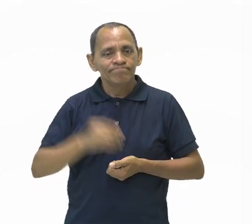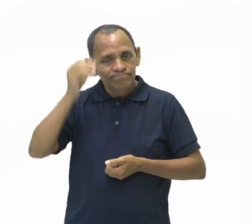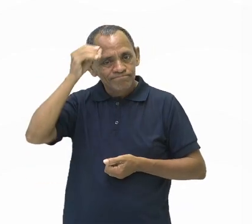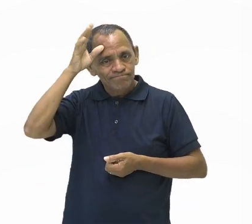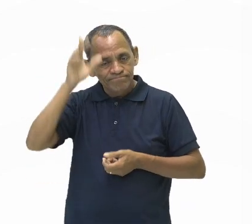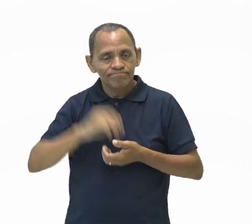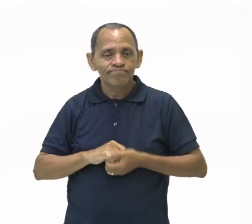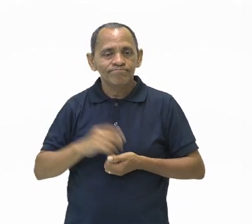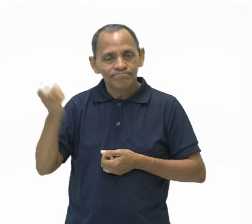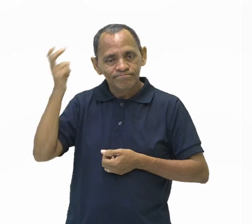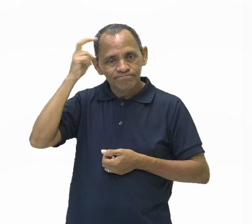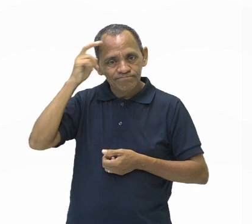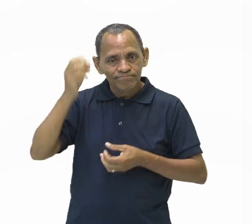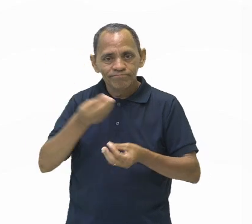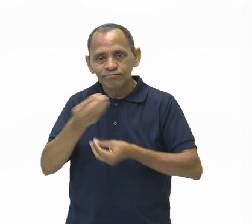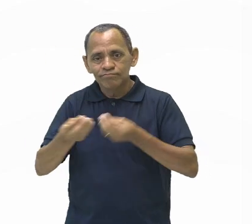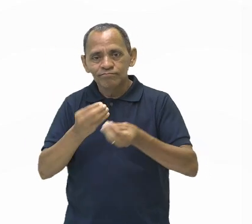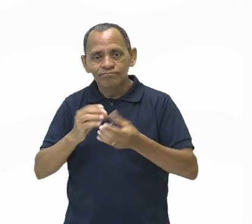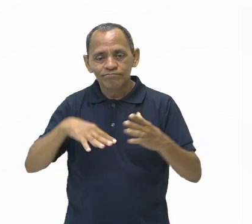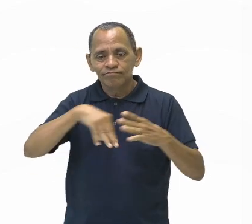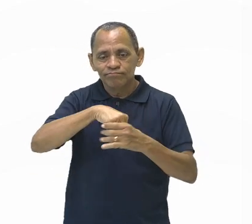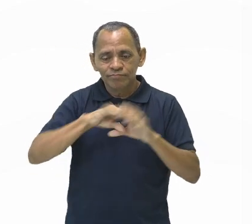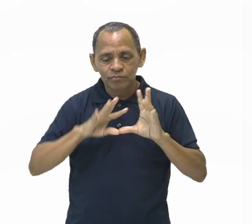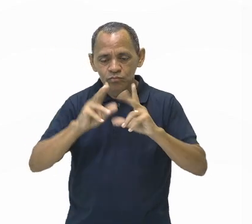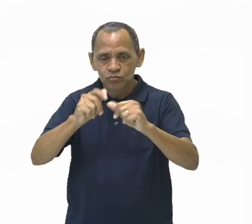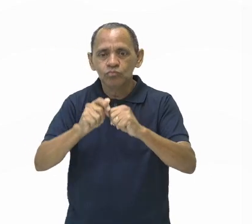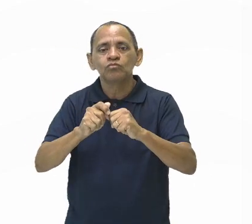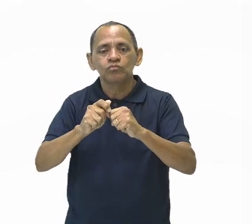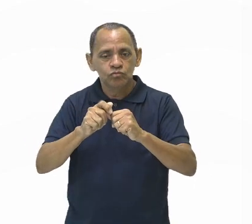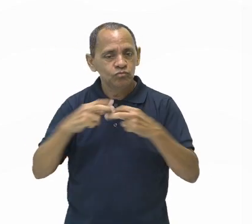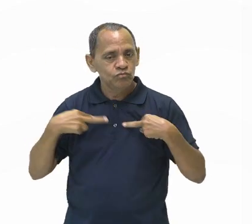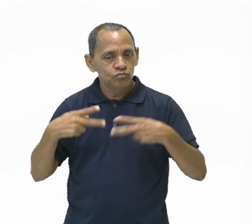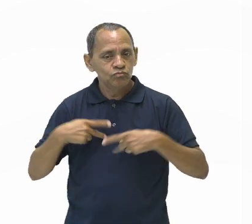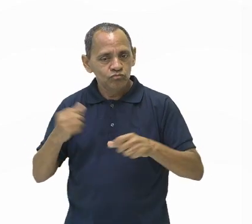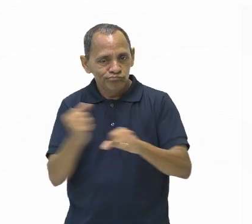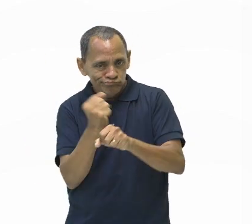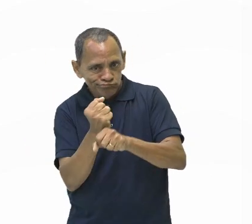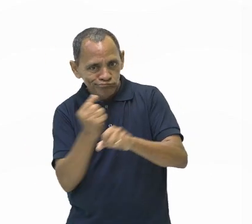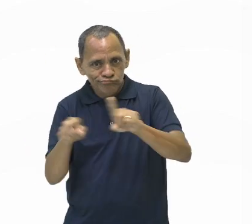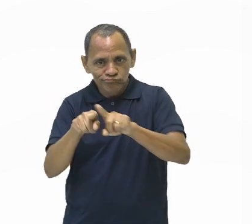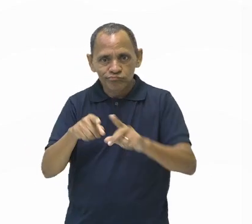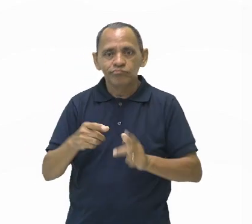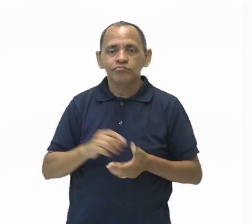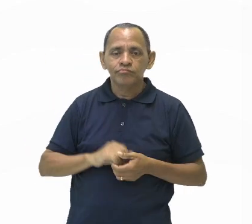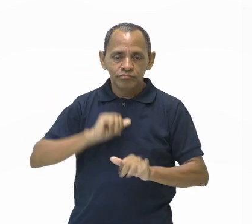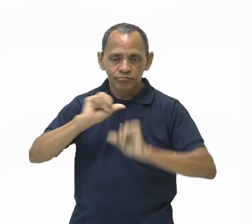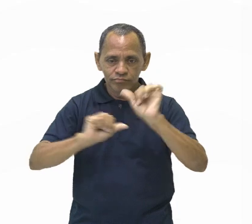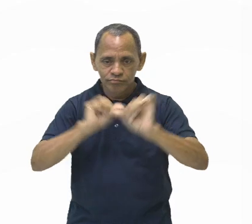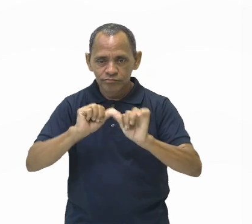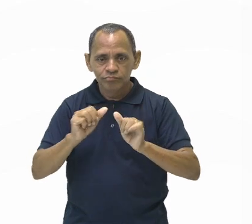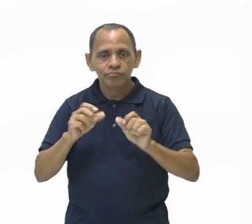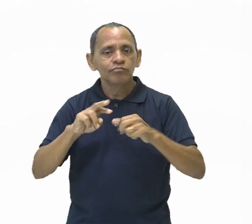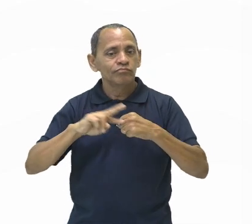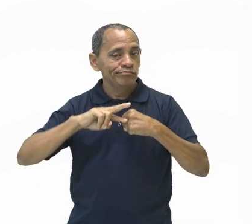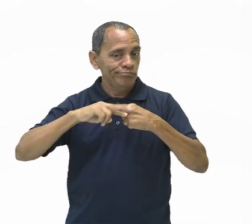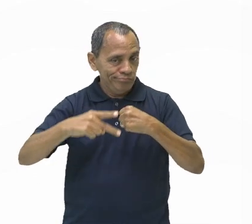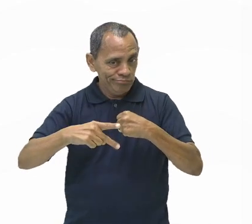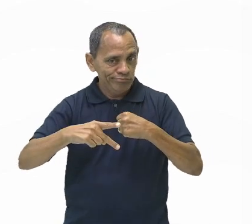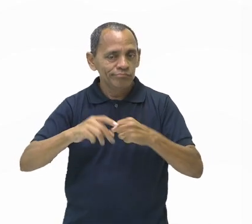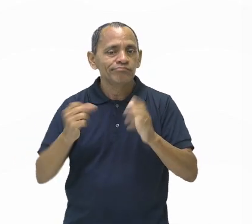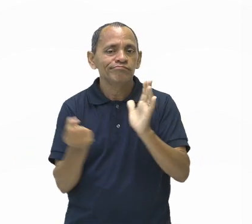de cultura como o conjunto de tudo aquilo que o homem constrói, modificando e causando